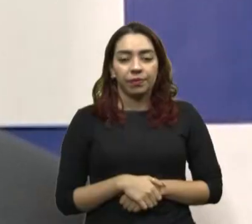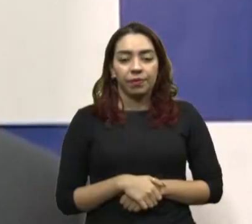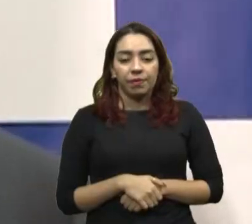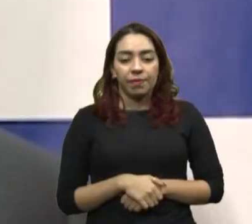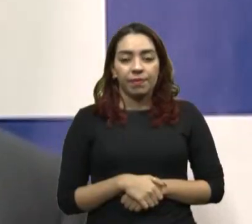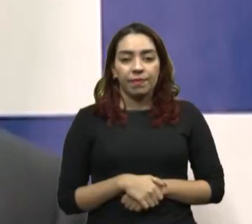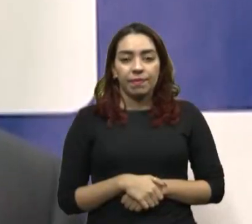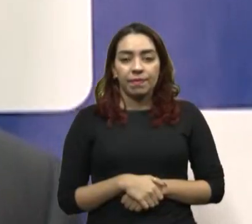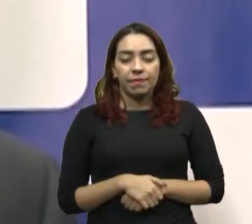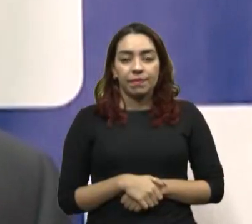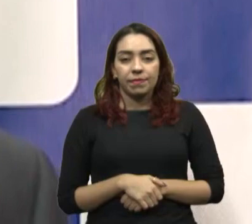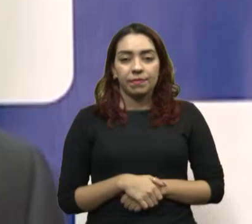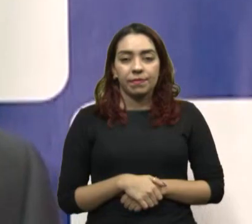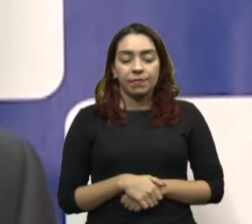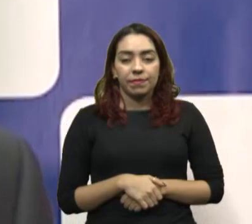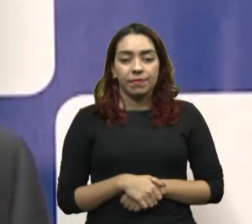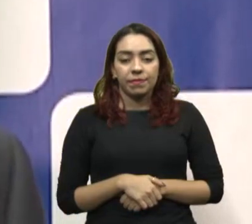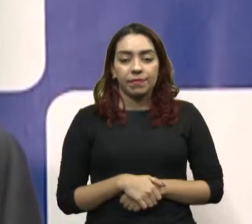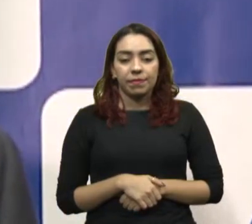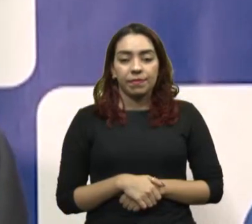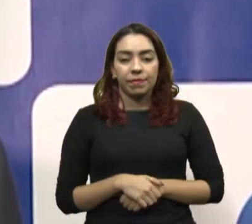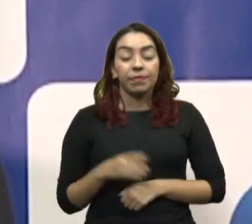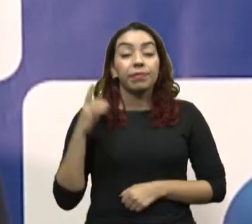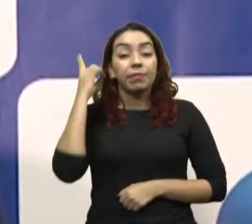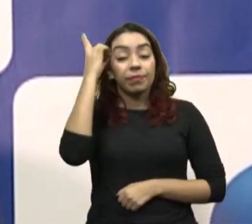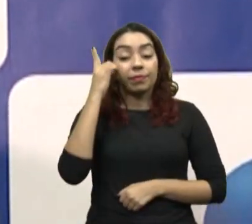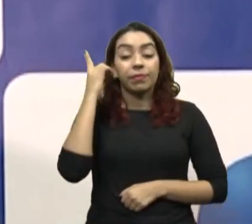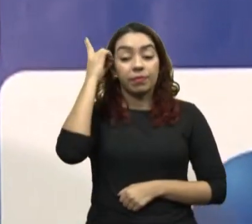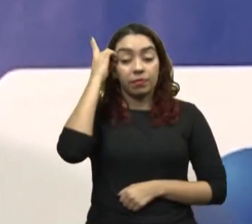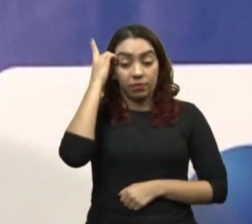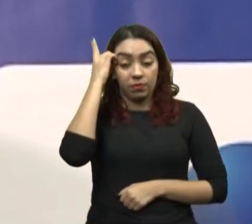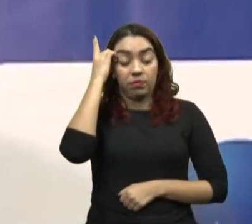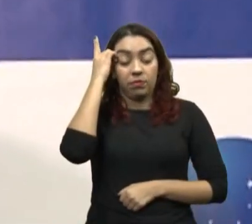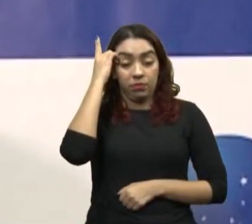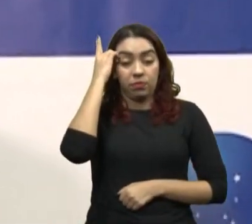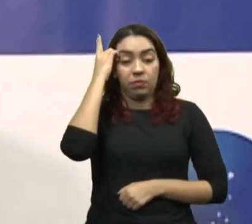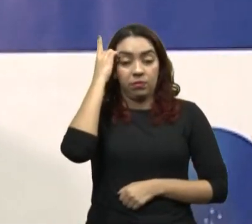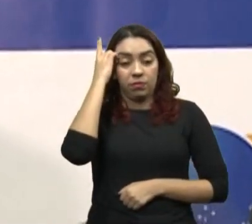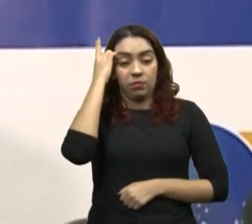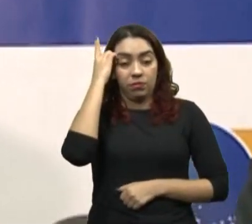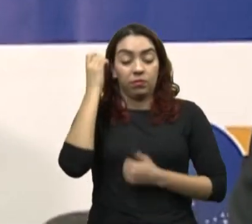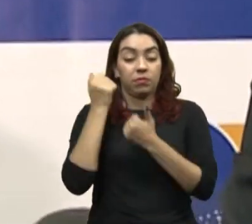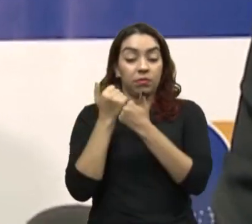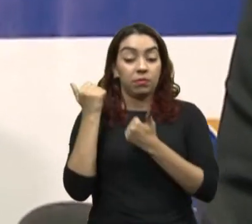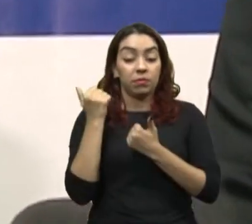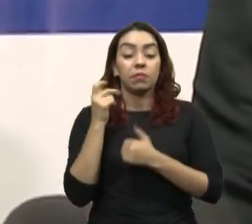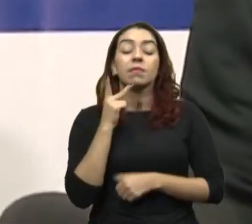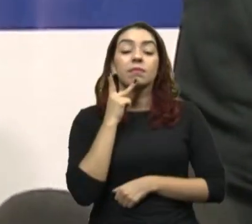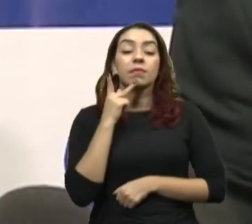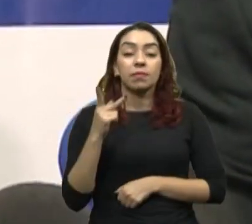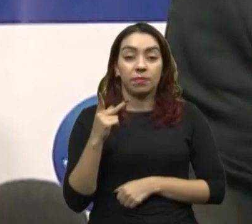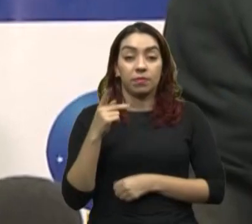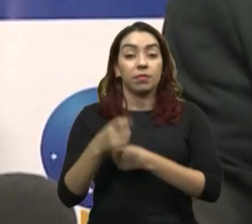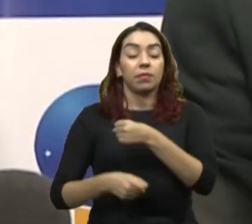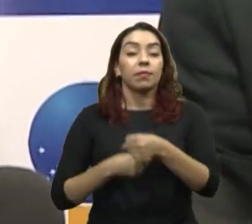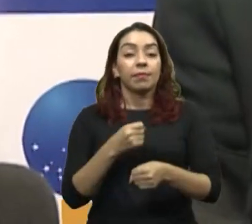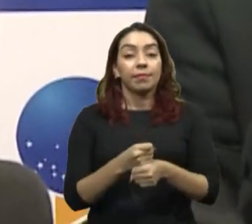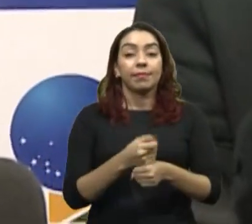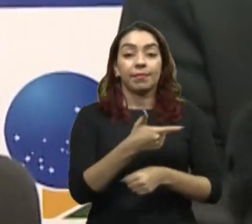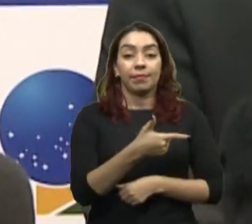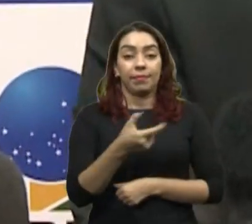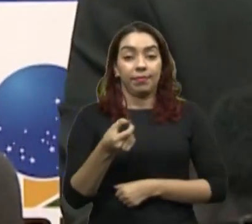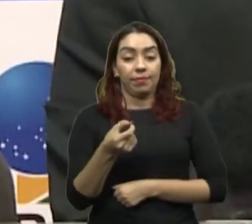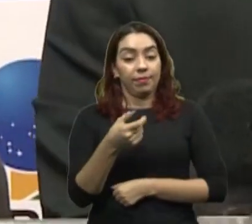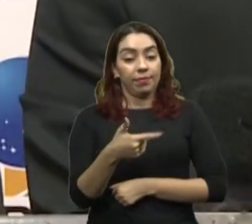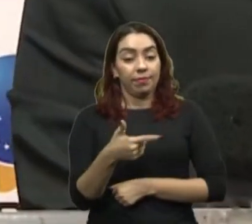O desembargador Francisco Gladson Pontes disse que para as eleições municipais de 2024, o